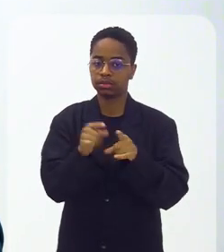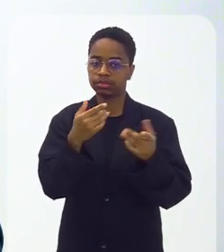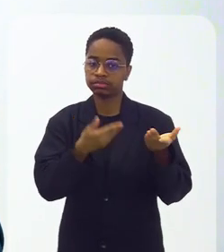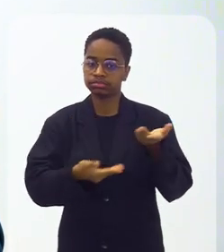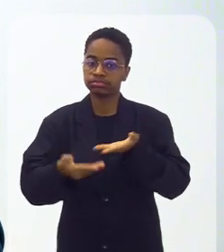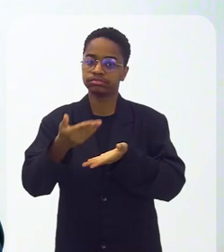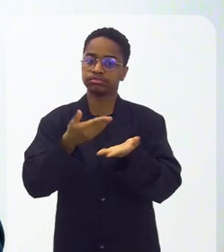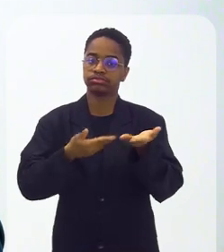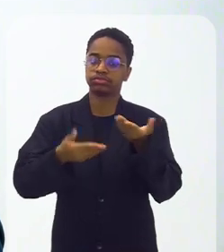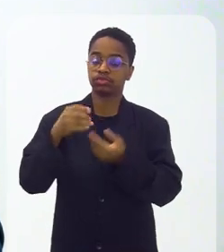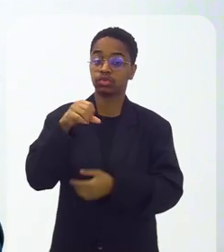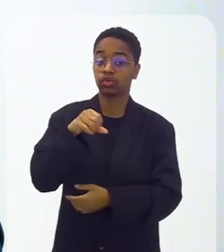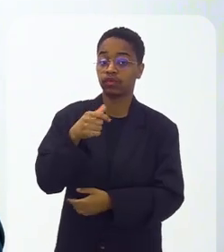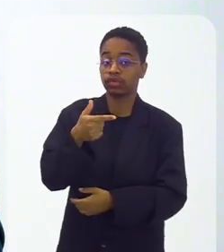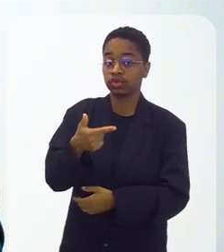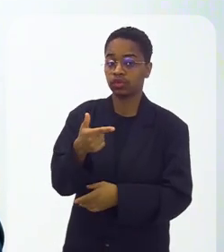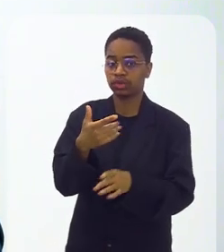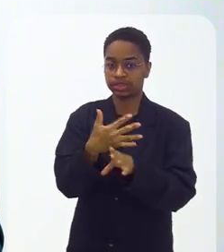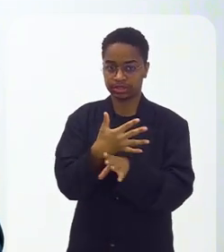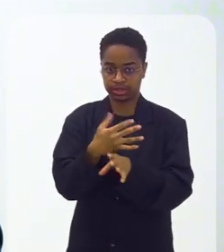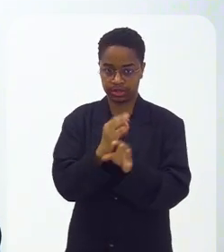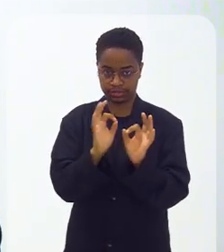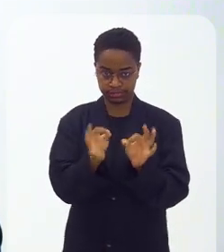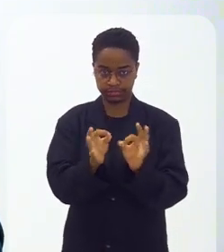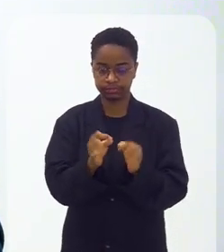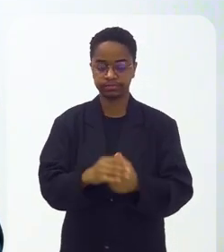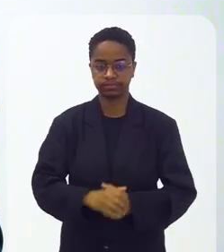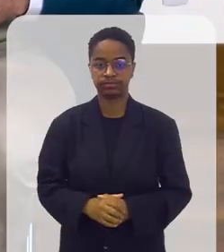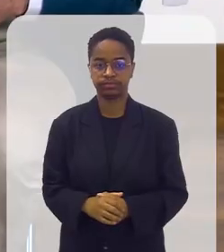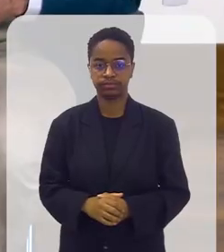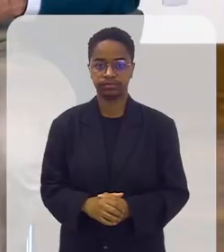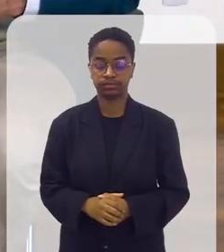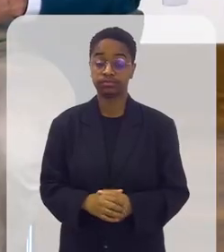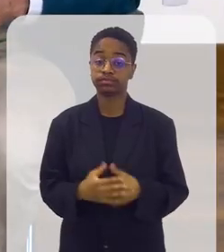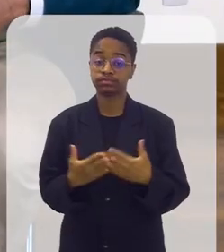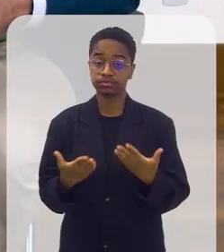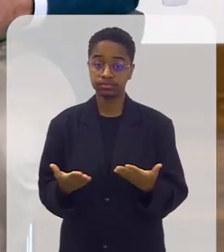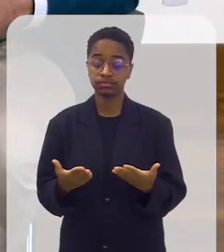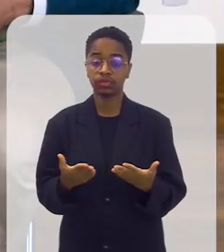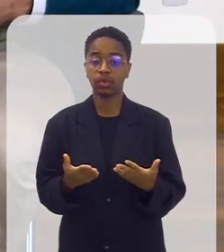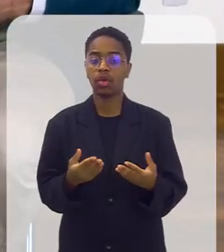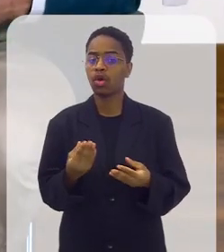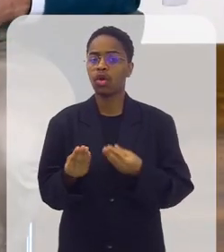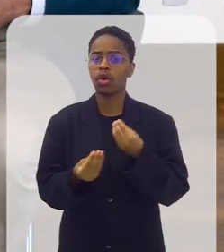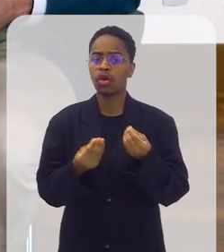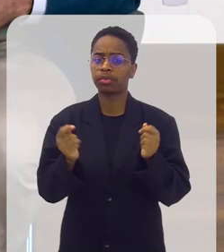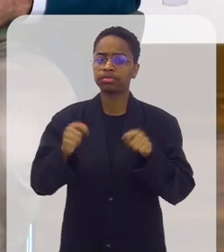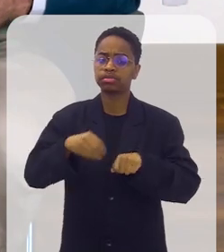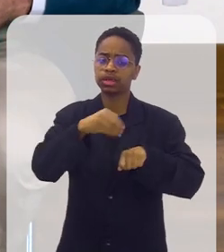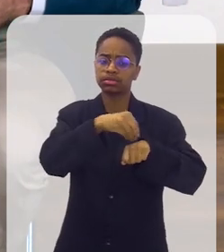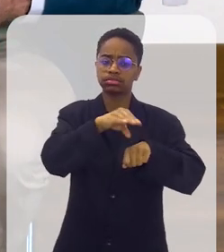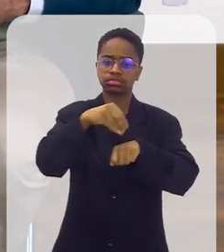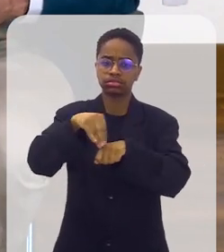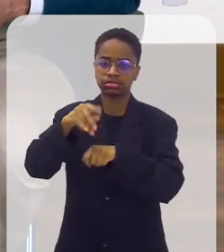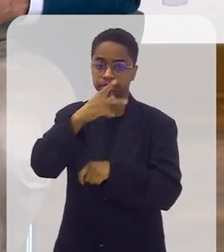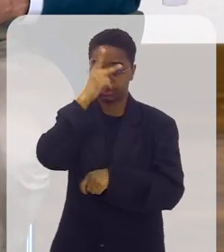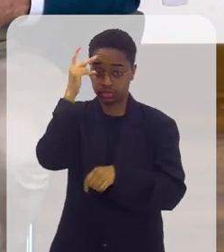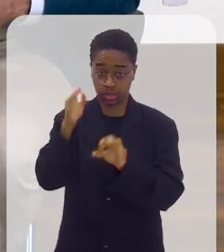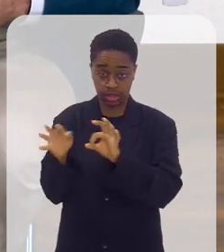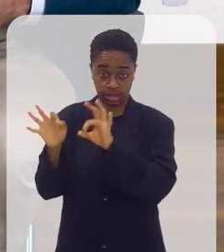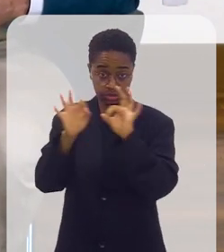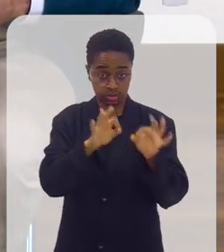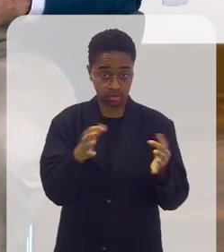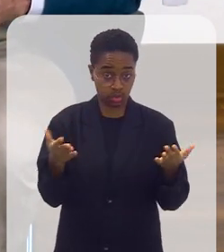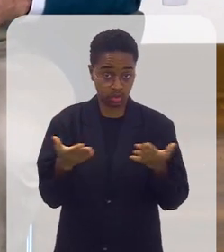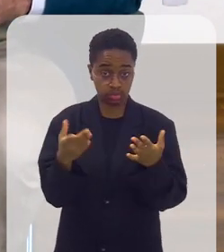e dialogando com esses 92 municípios. Né? Assim, que informação nós podemos trazer para aquele que nos assiste